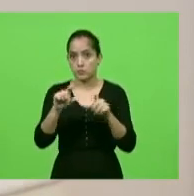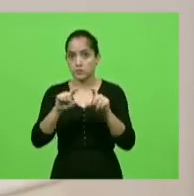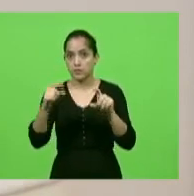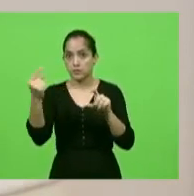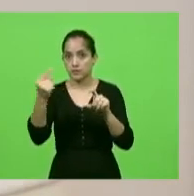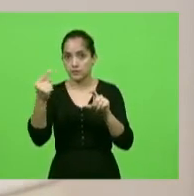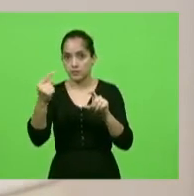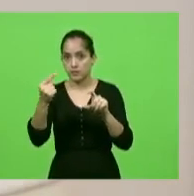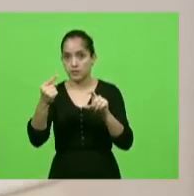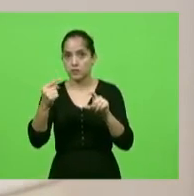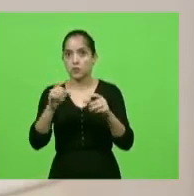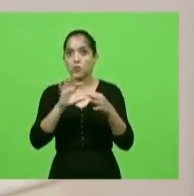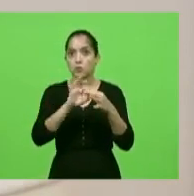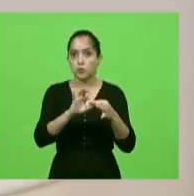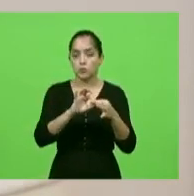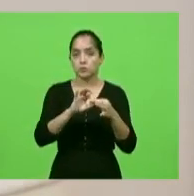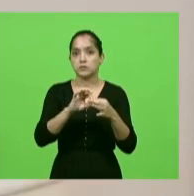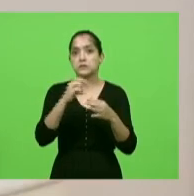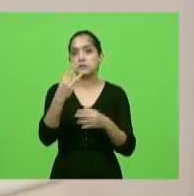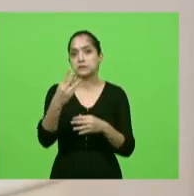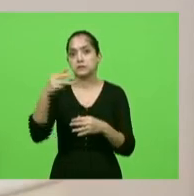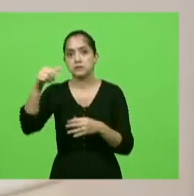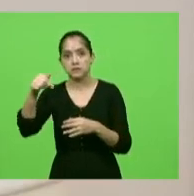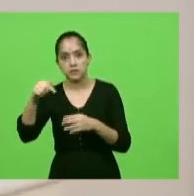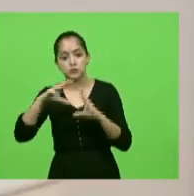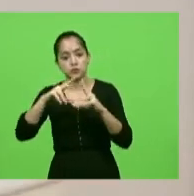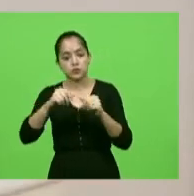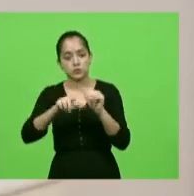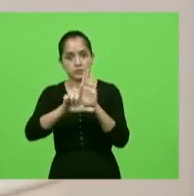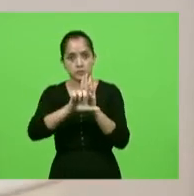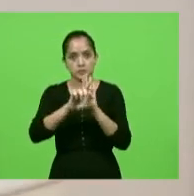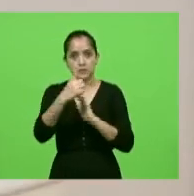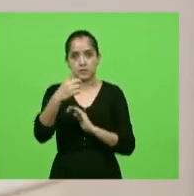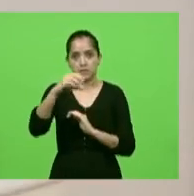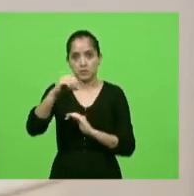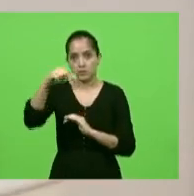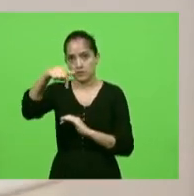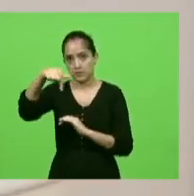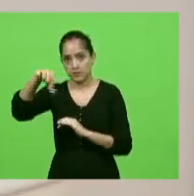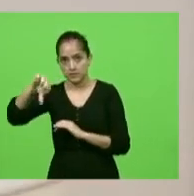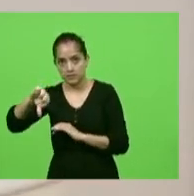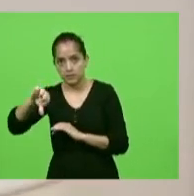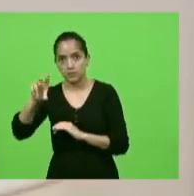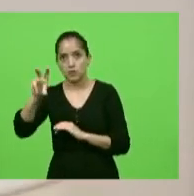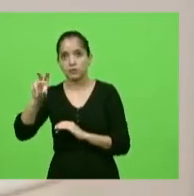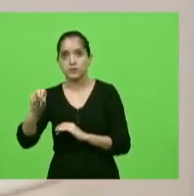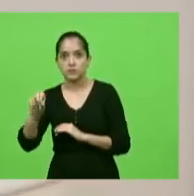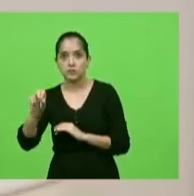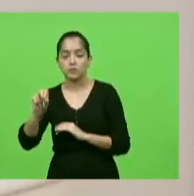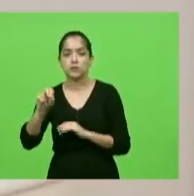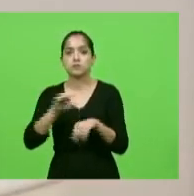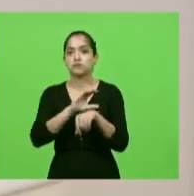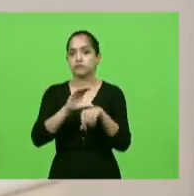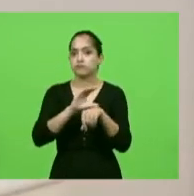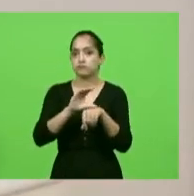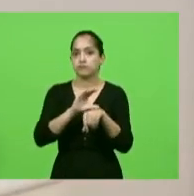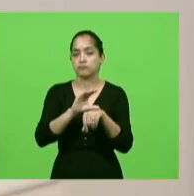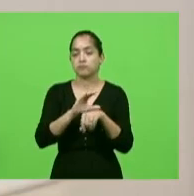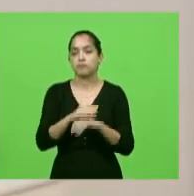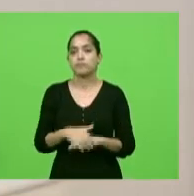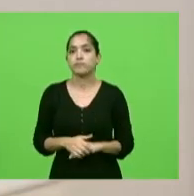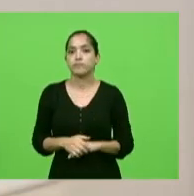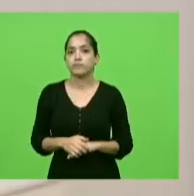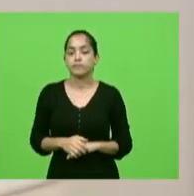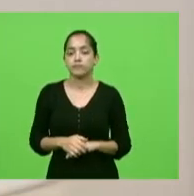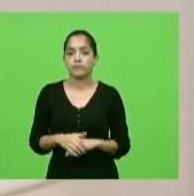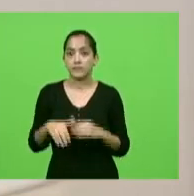artigo 9, itens 3 e 7, todos da Lei 1079/50, sem mencionar a Constituição do Estado de Santa Catarina.